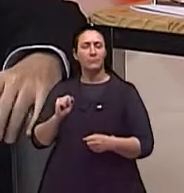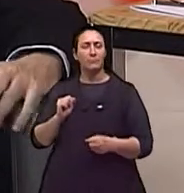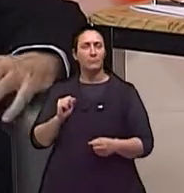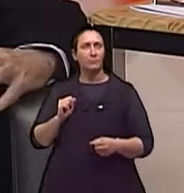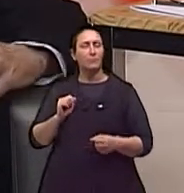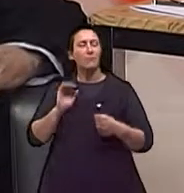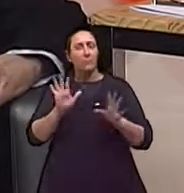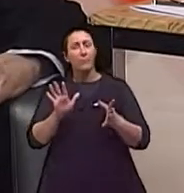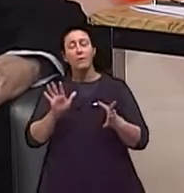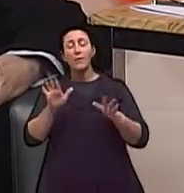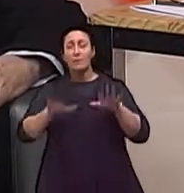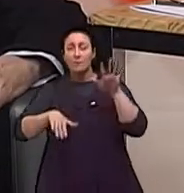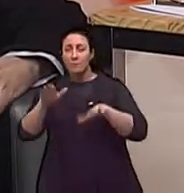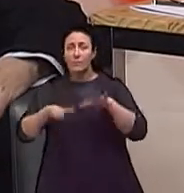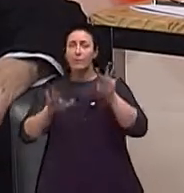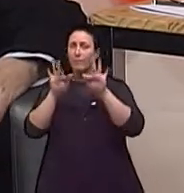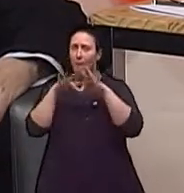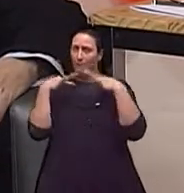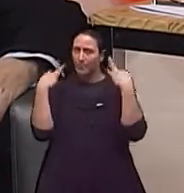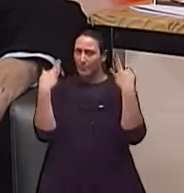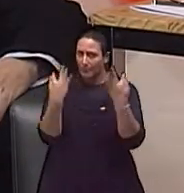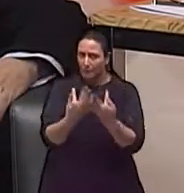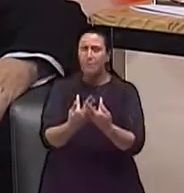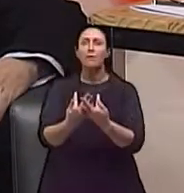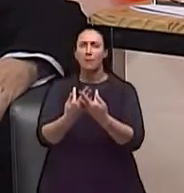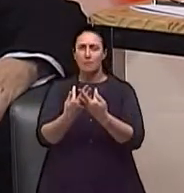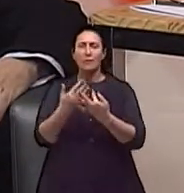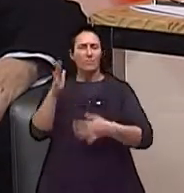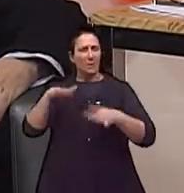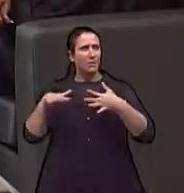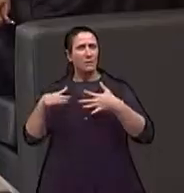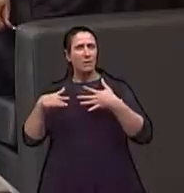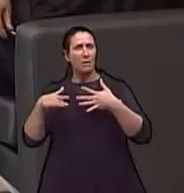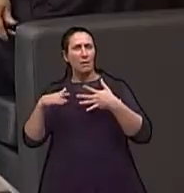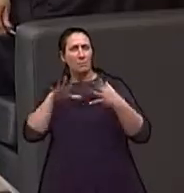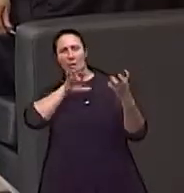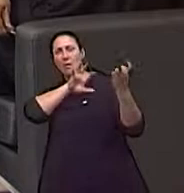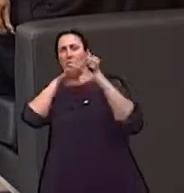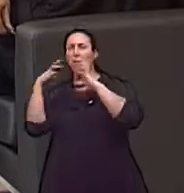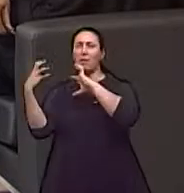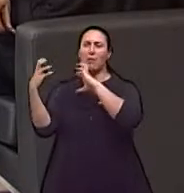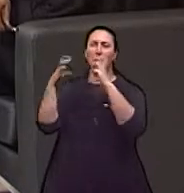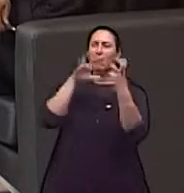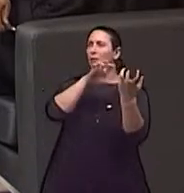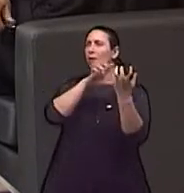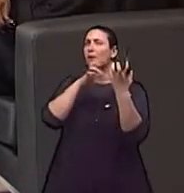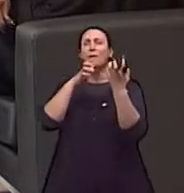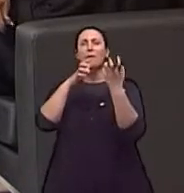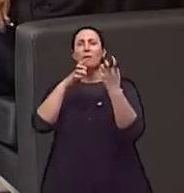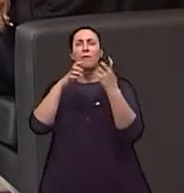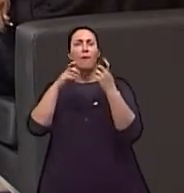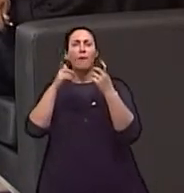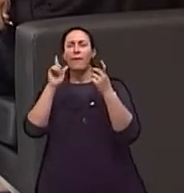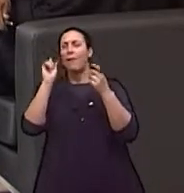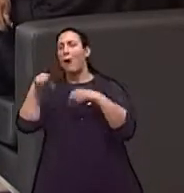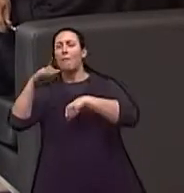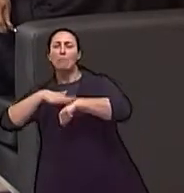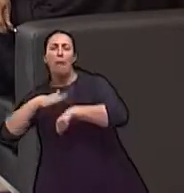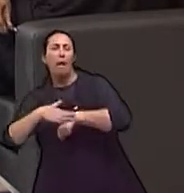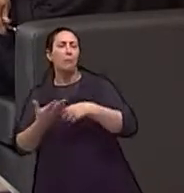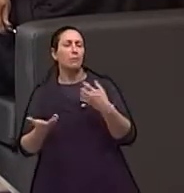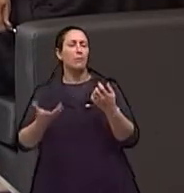Às vezes a família num momento desse entra em guerra né com disputas de divisão de tempo